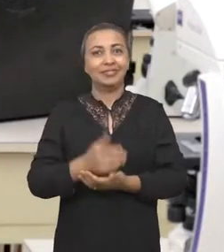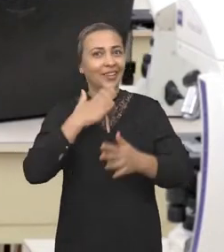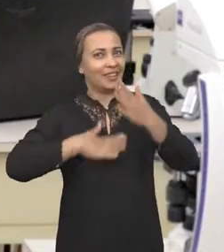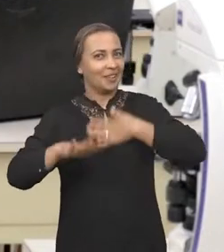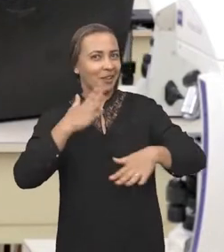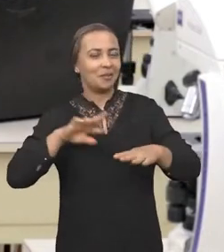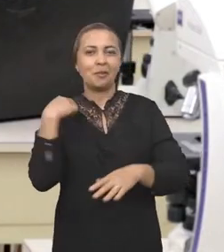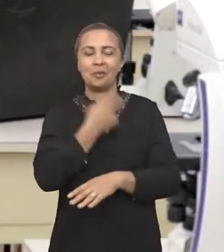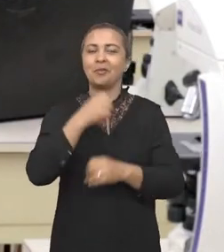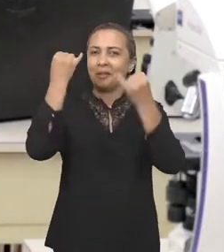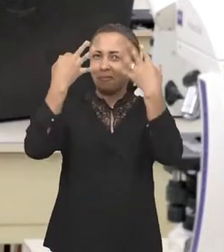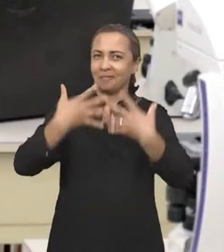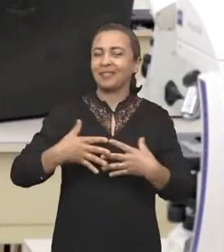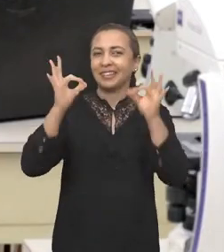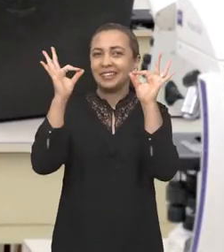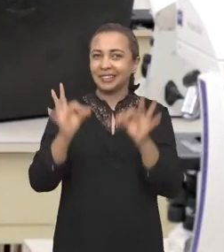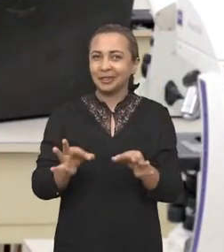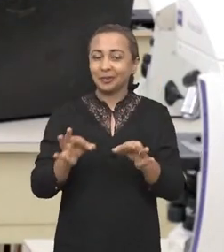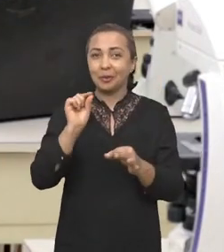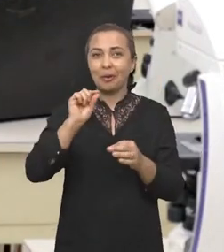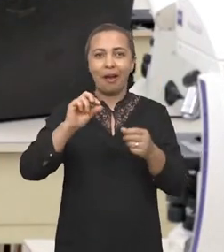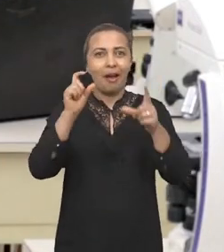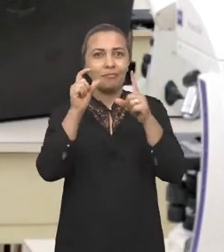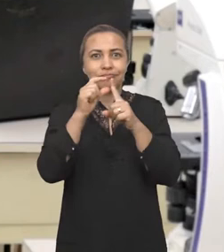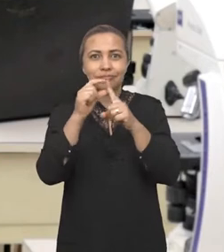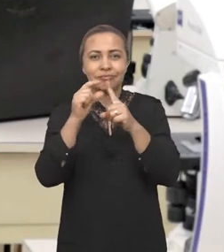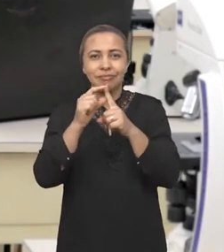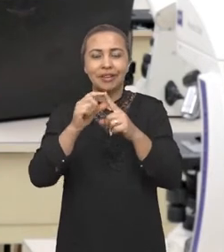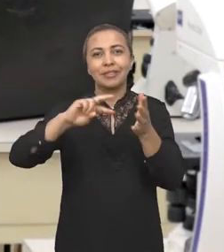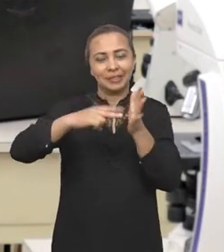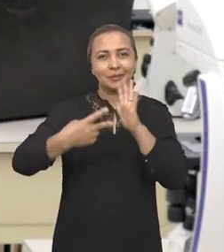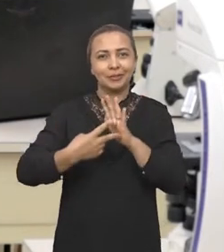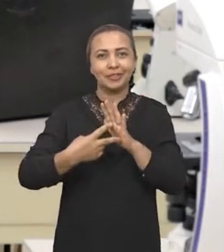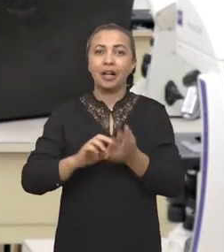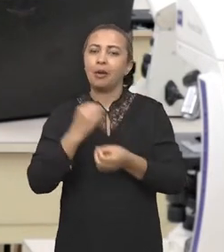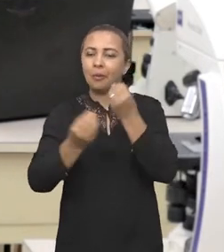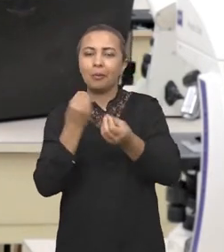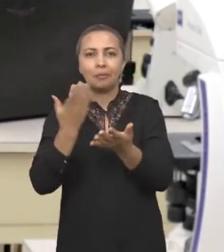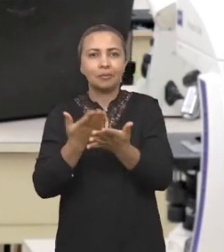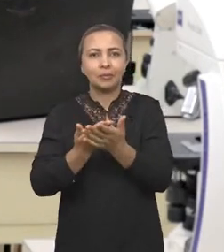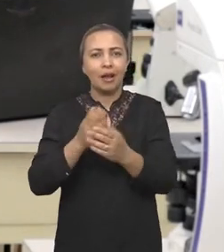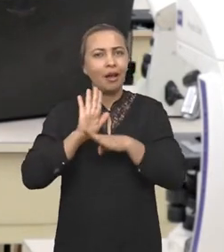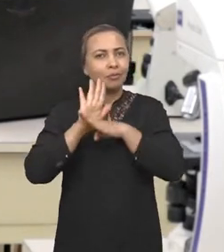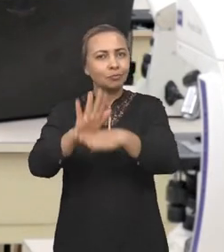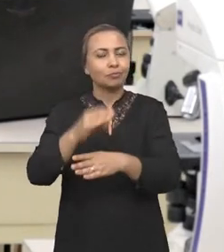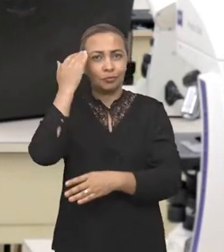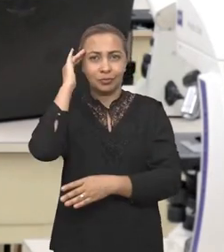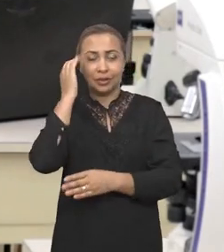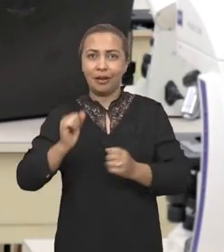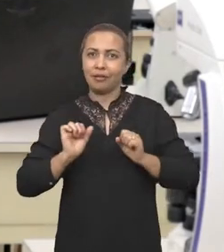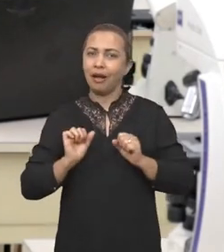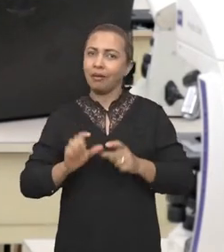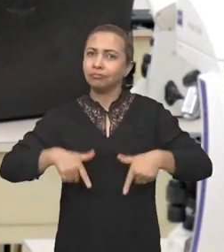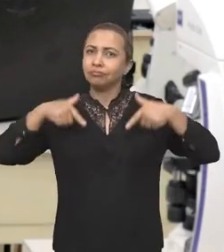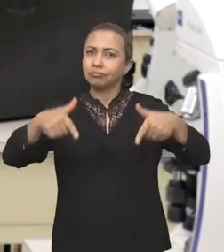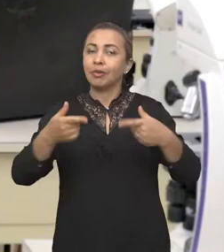calma que a gente vai explicar direitinho o que elas significam e como estudar isso ajuda a entender e enfrentar a